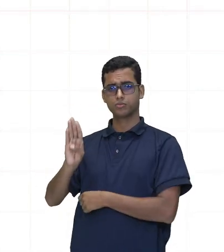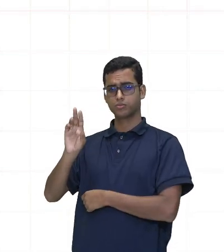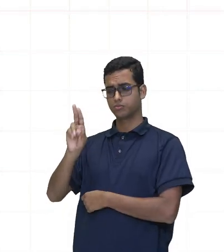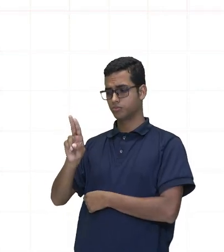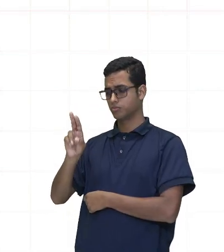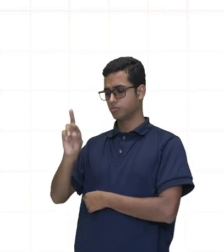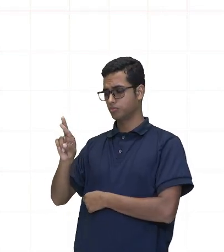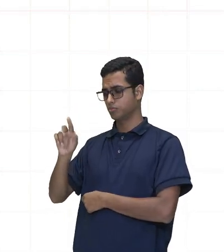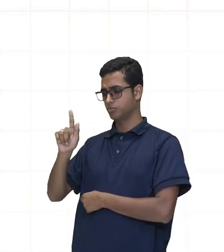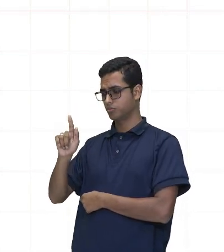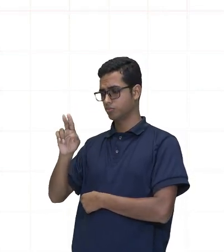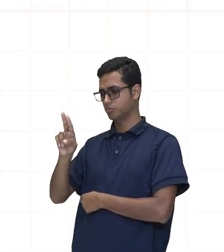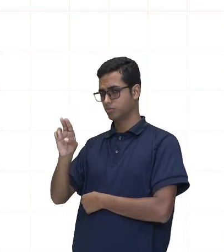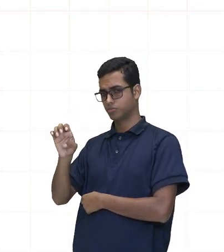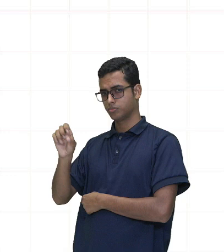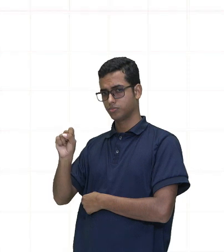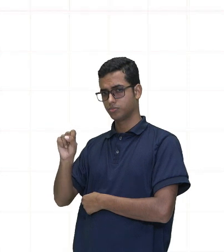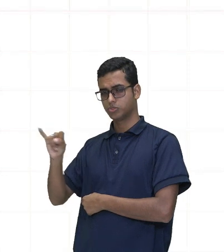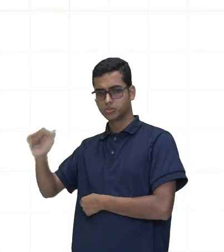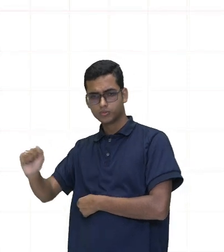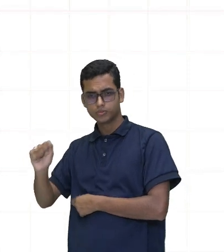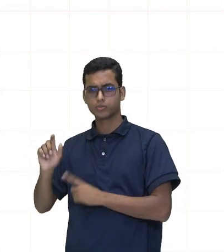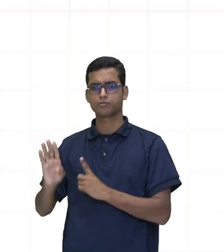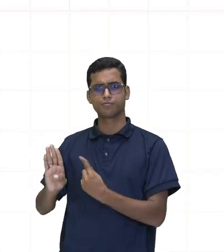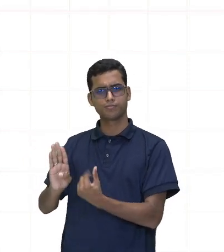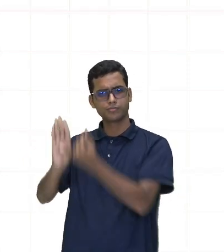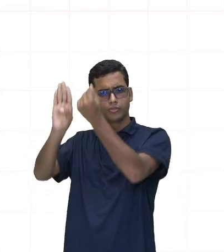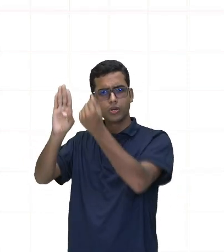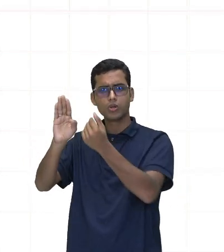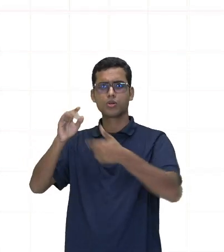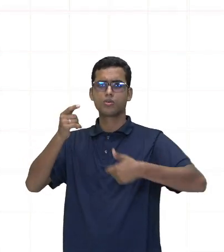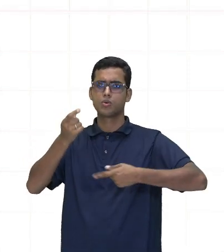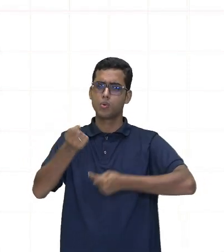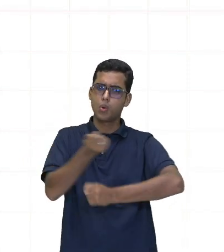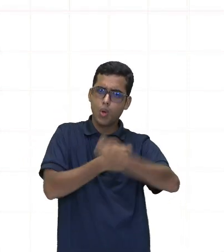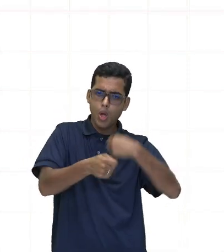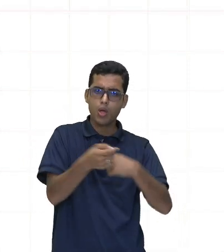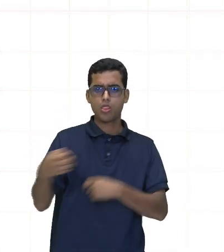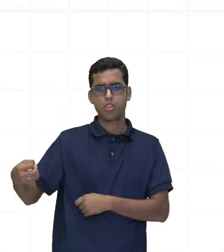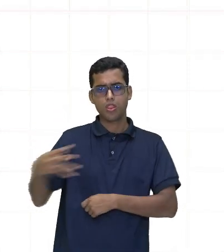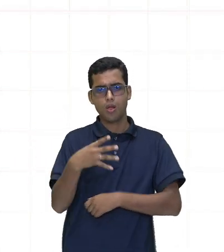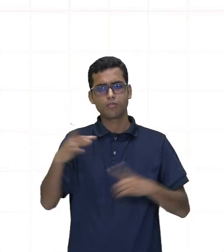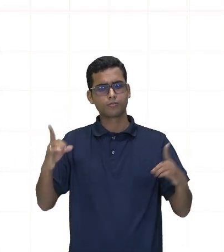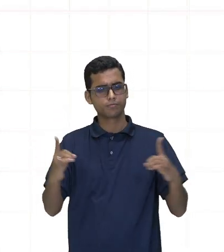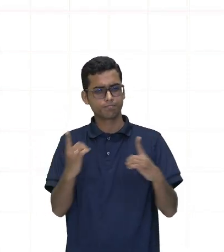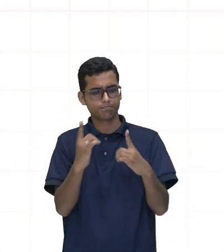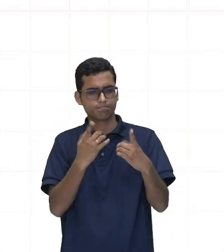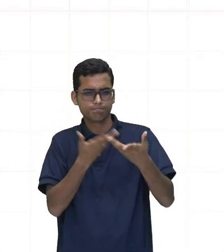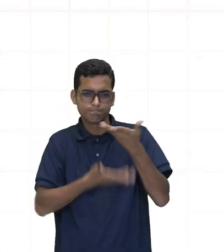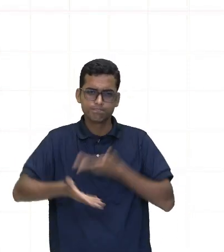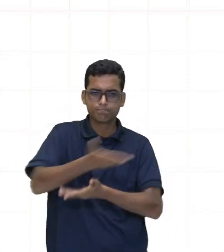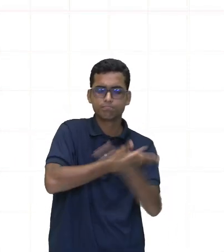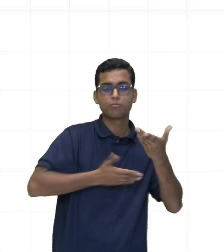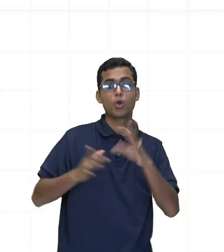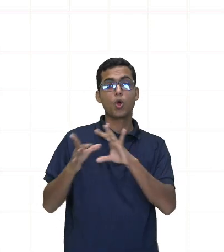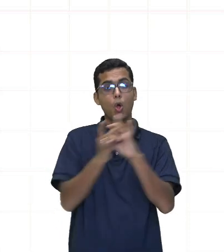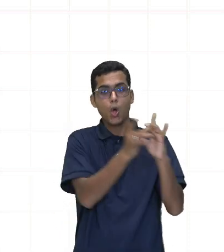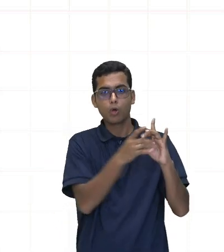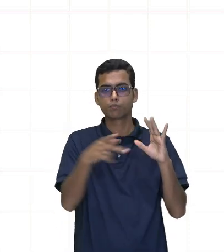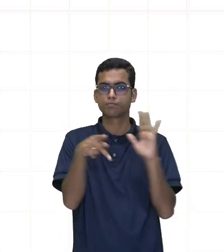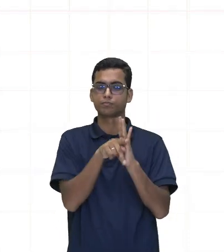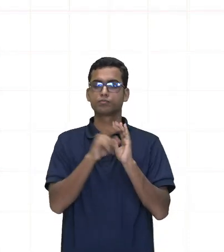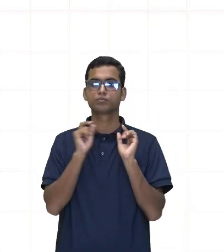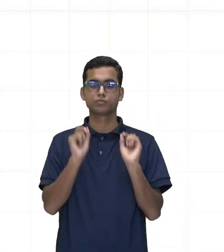são essas? As cruzadas, elas vão abrir rotas comerciais, como nós já mencionamos, e essas rotas comerciais, elas